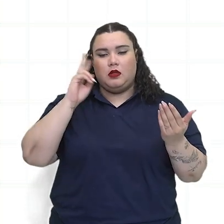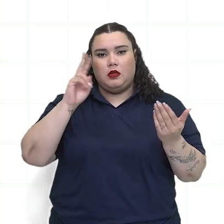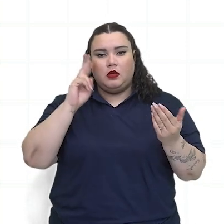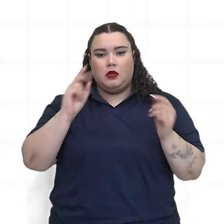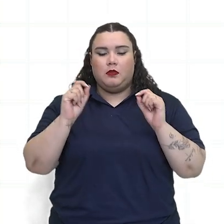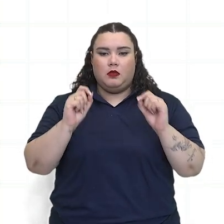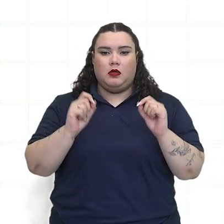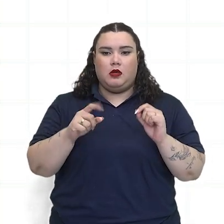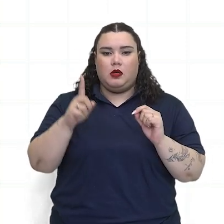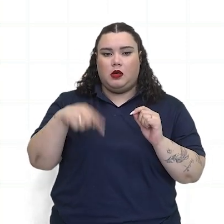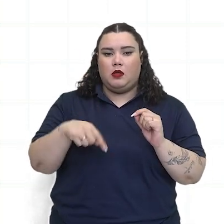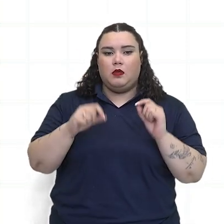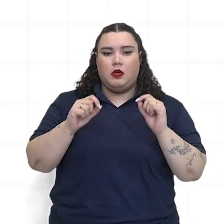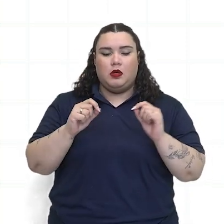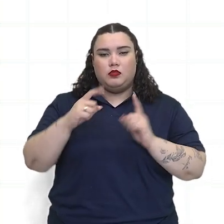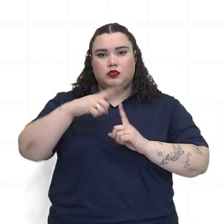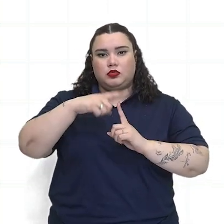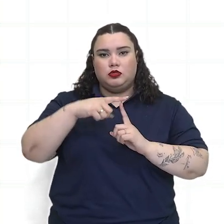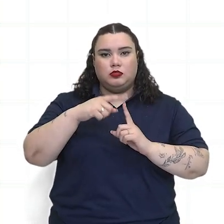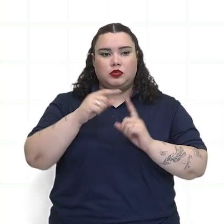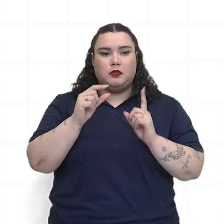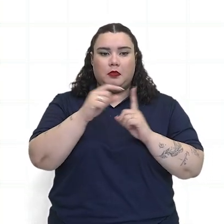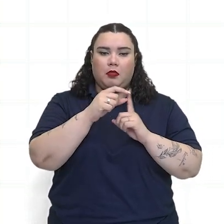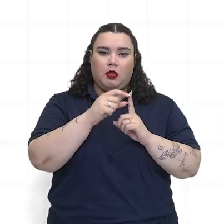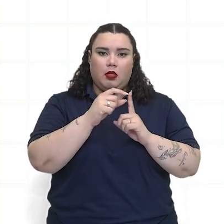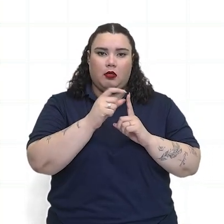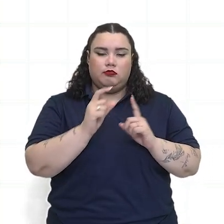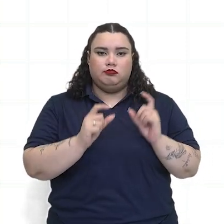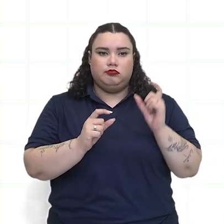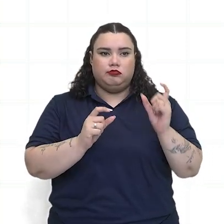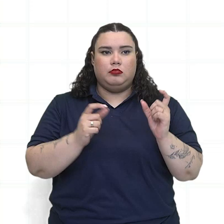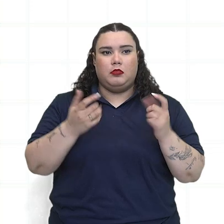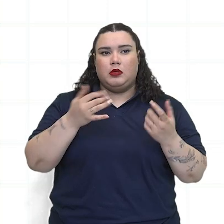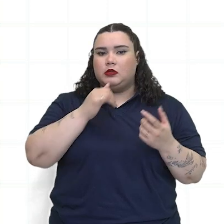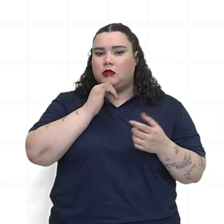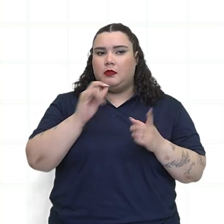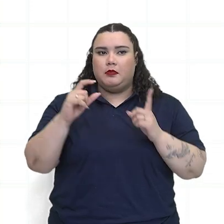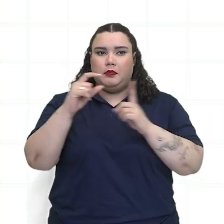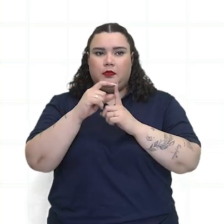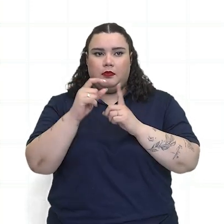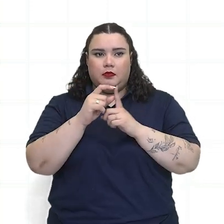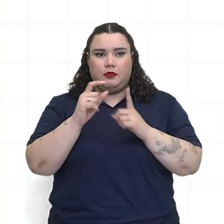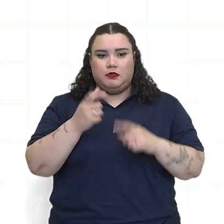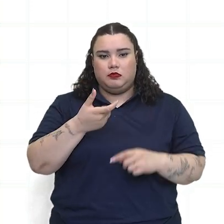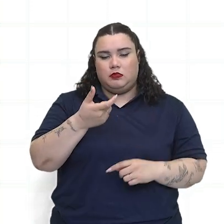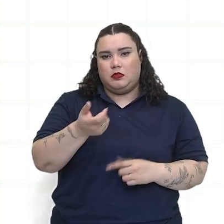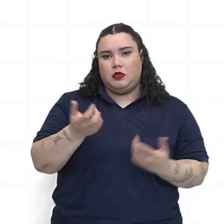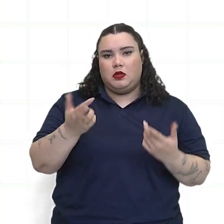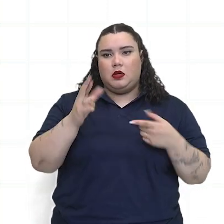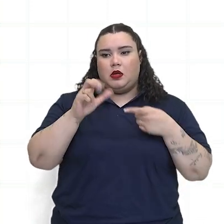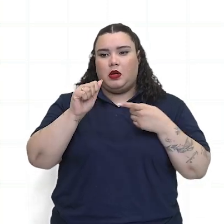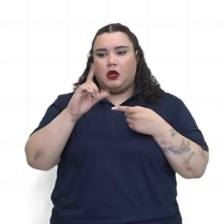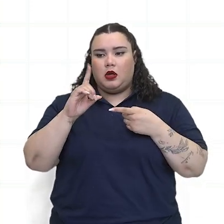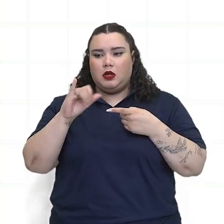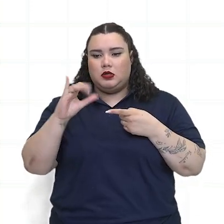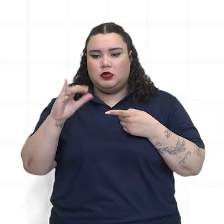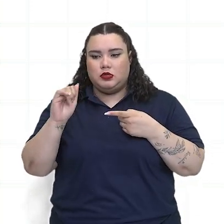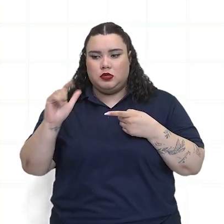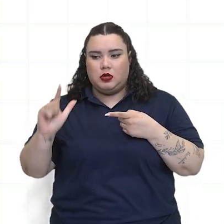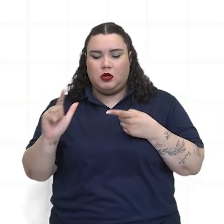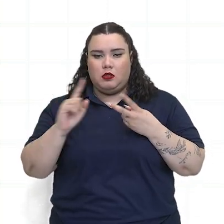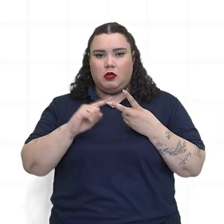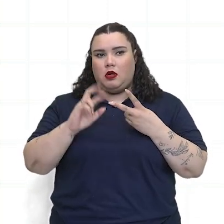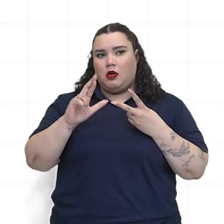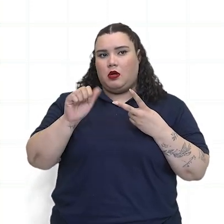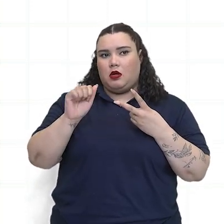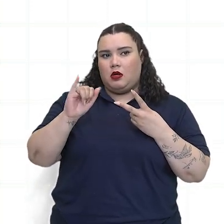uma partícula. E eu posso acrescentar essa partícula no final de uma palavra, de um radical, de uma raiz, e ela